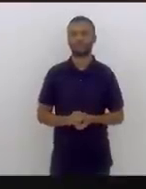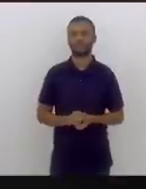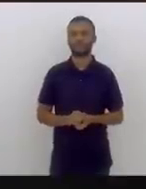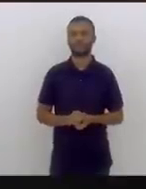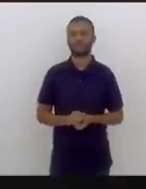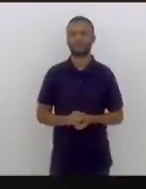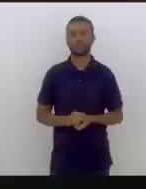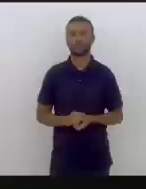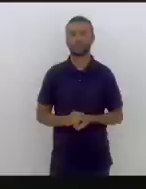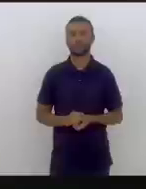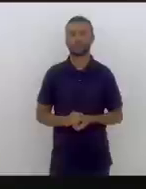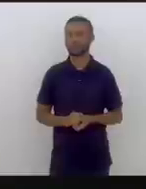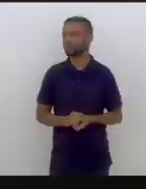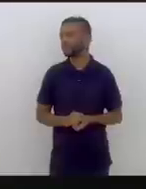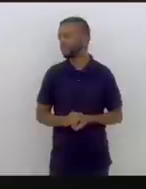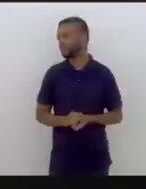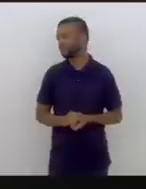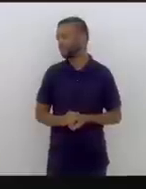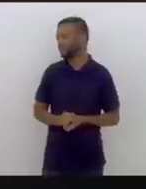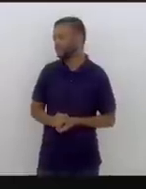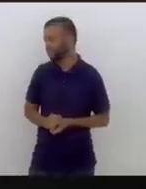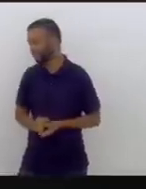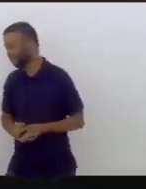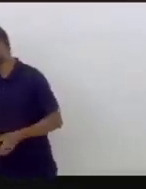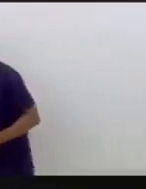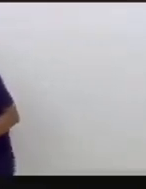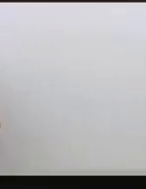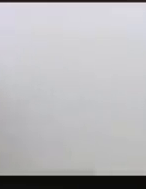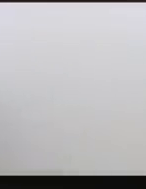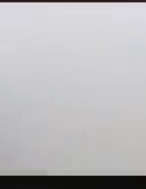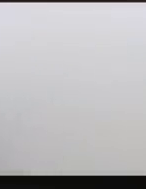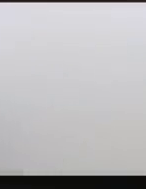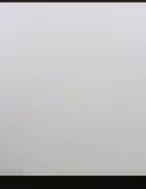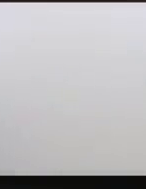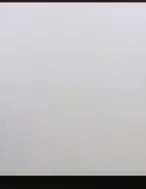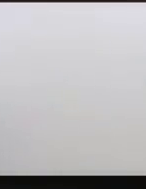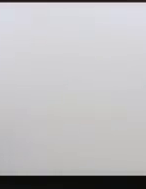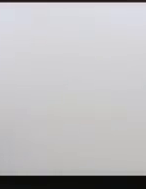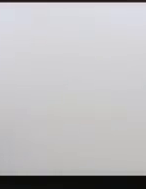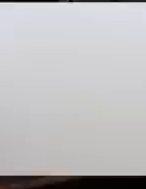agenda aí com Coronel Renato Assis